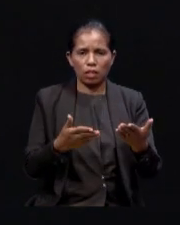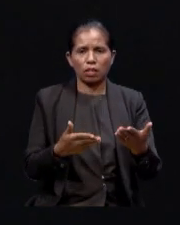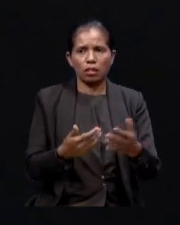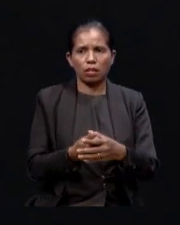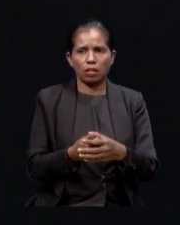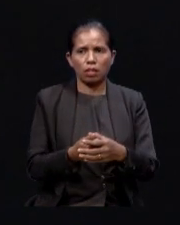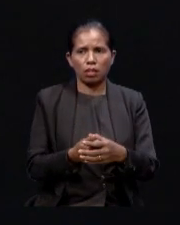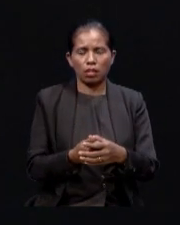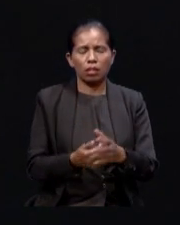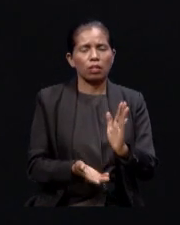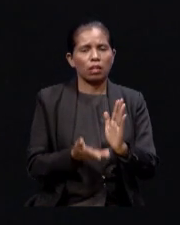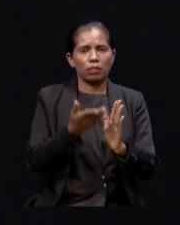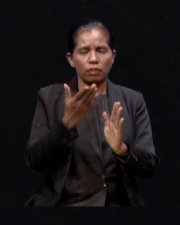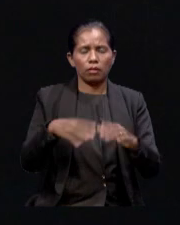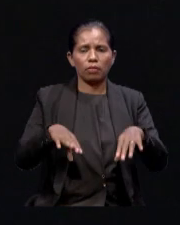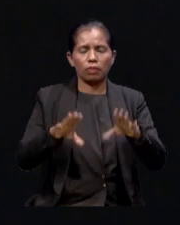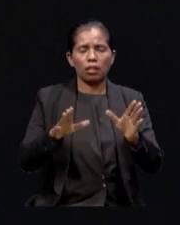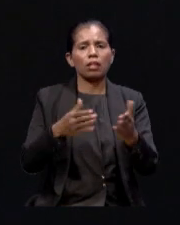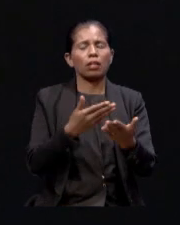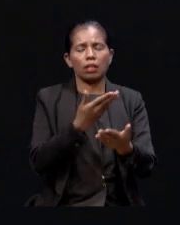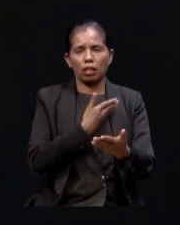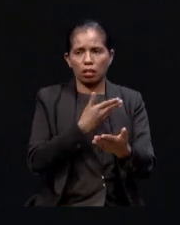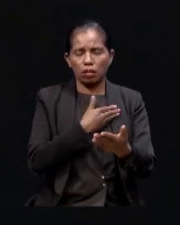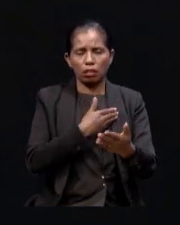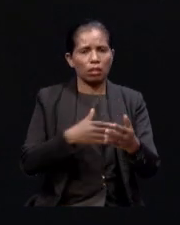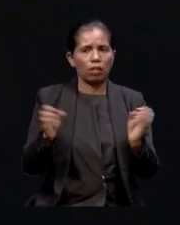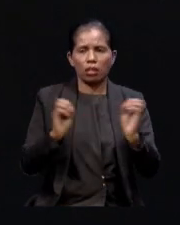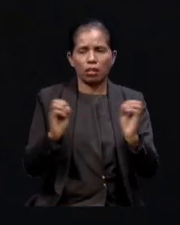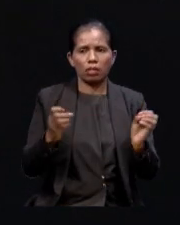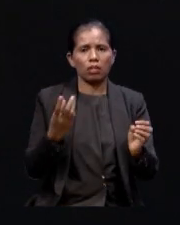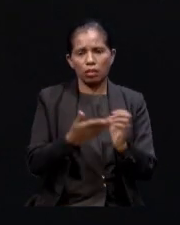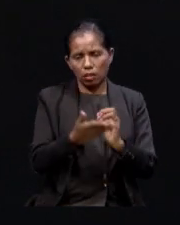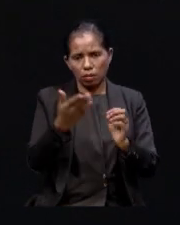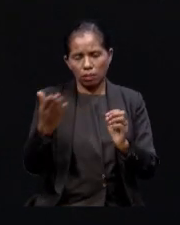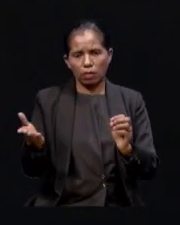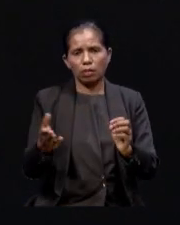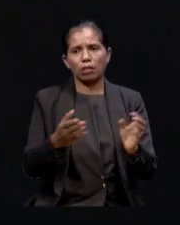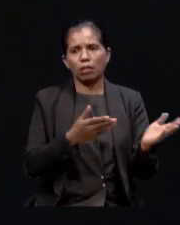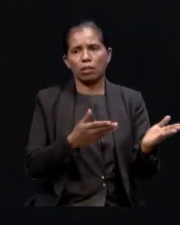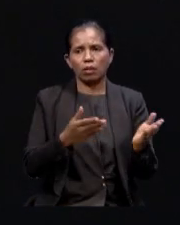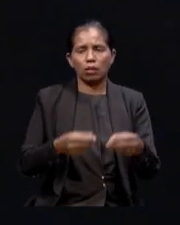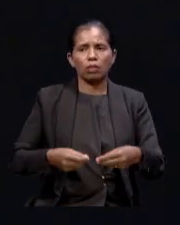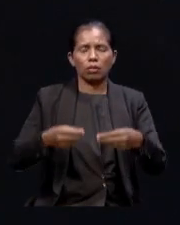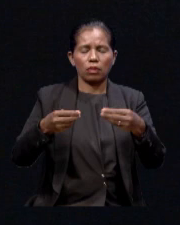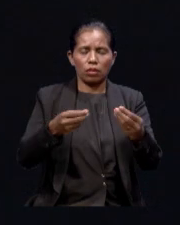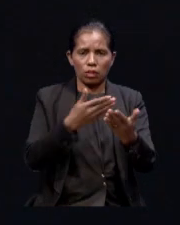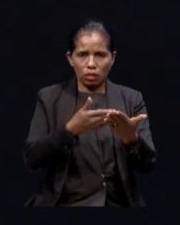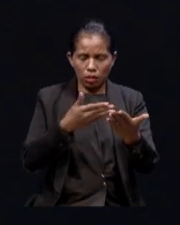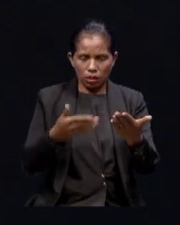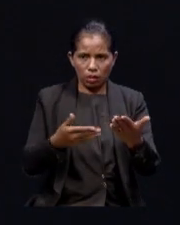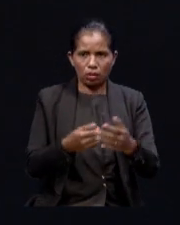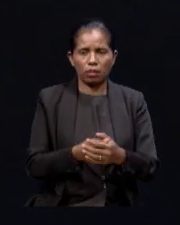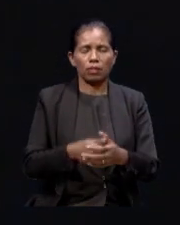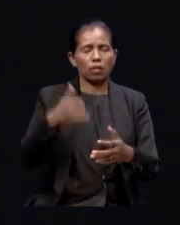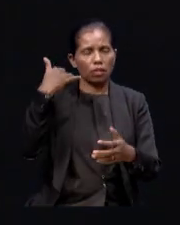lá no be o sa né viola lei o la normal e ta bot car fatura o sa né rasik